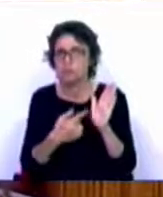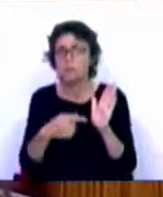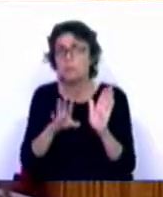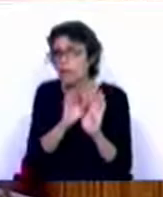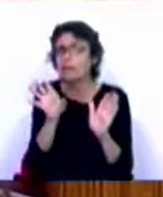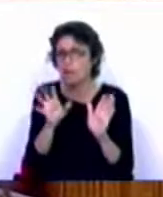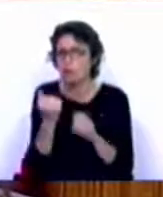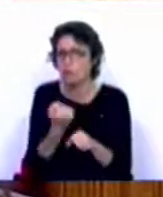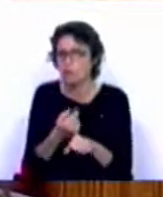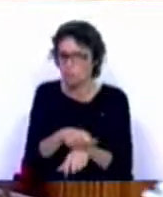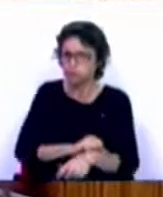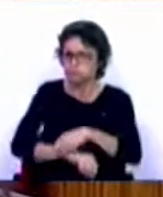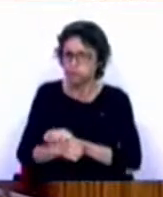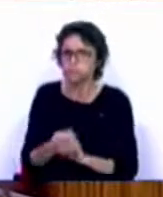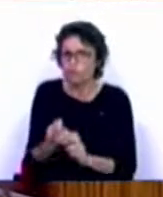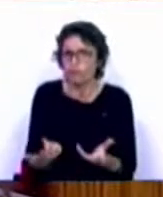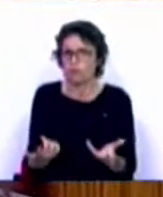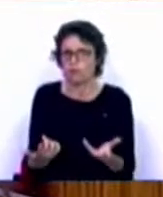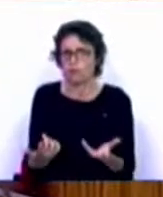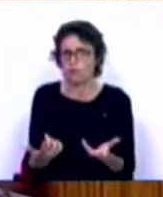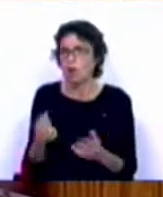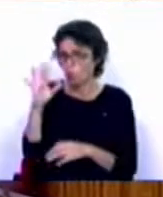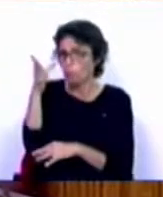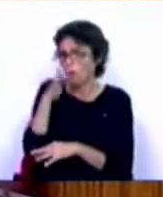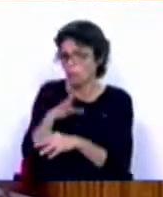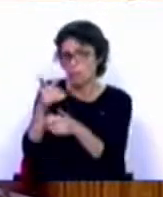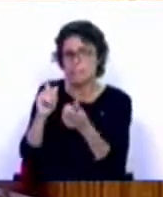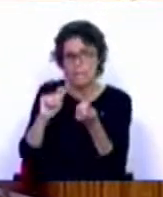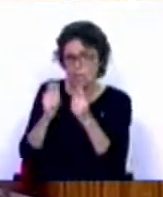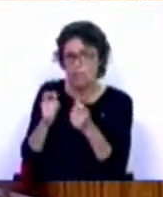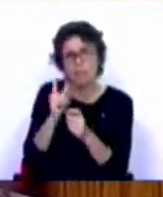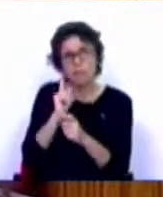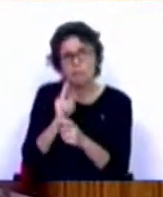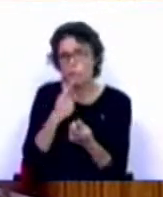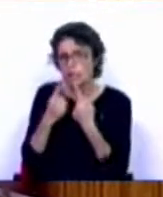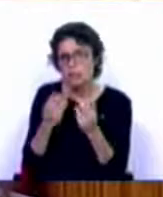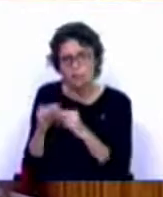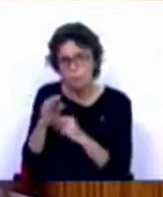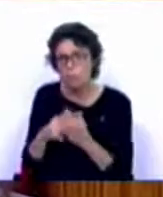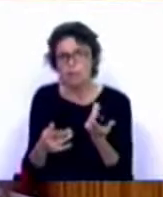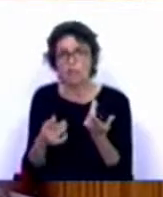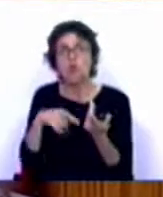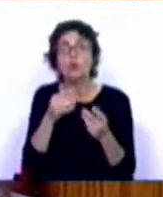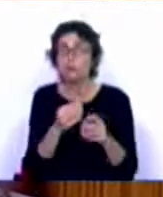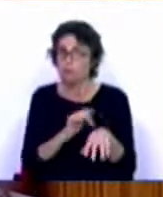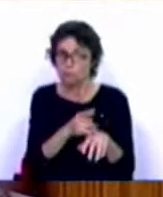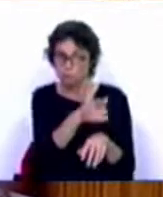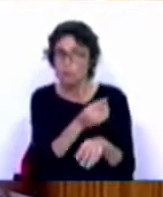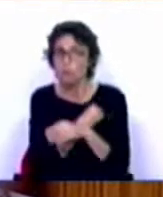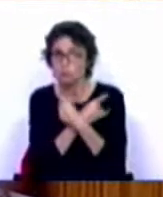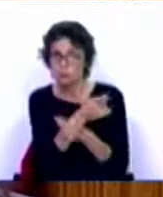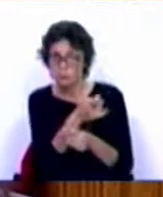fazer, estamos sensíveis às propostas do PAN quanto à necessidade de algo, estamos sensíveis a ideias do Bloco de Esquerda que